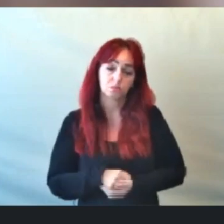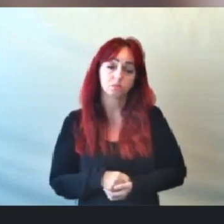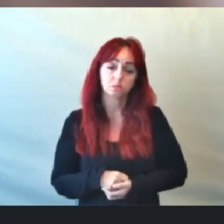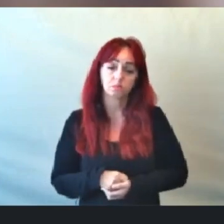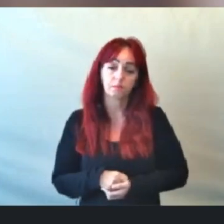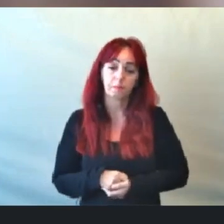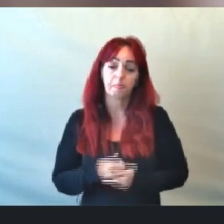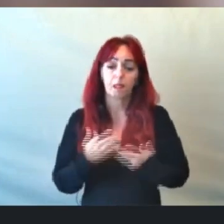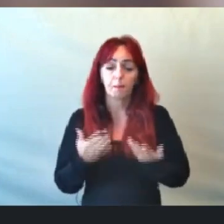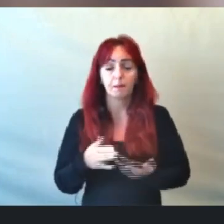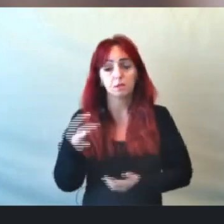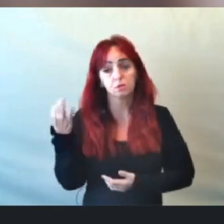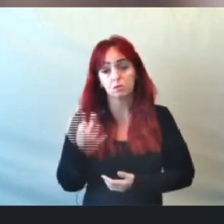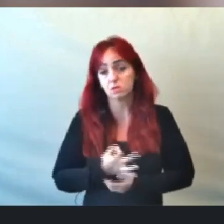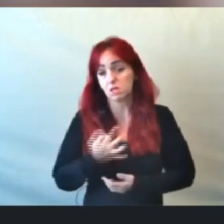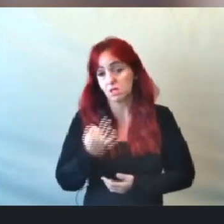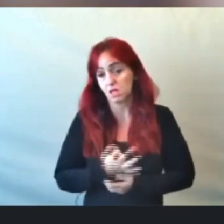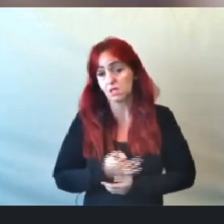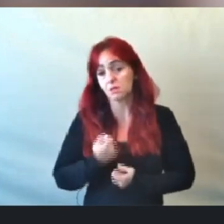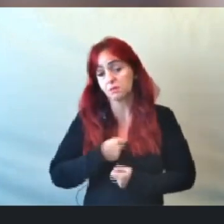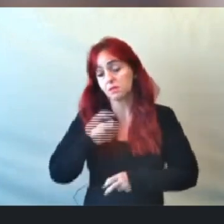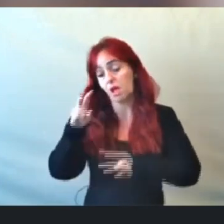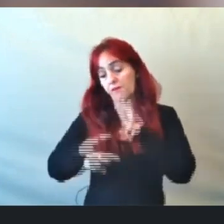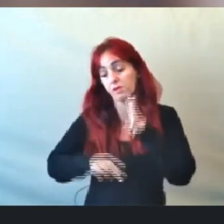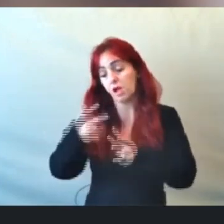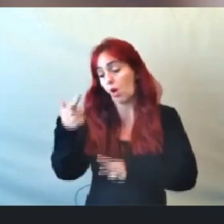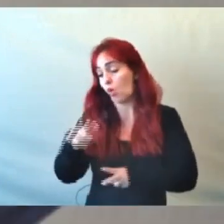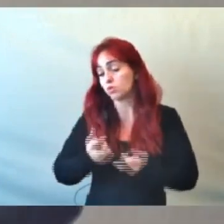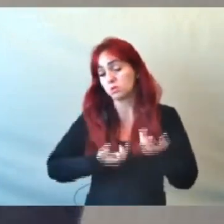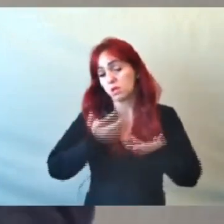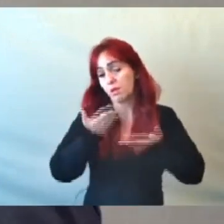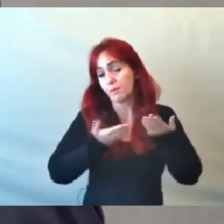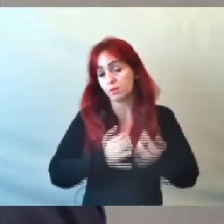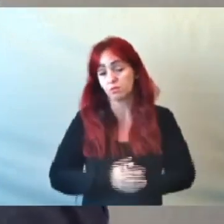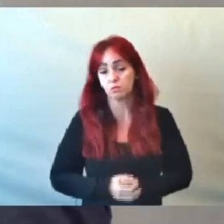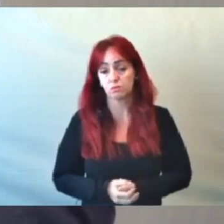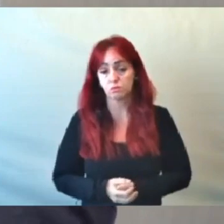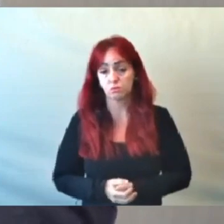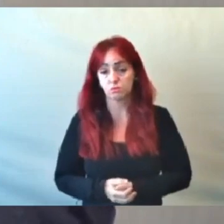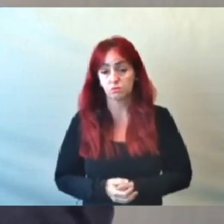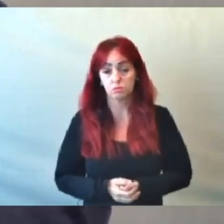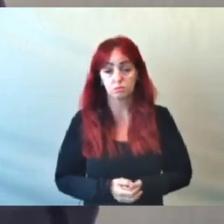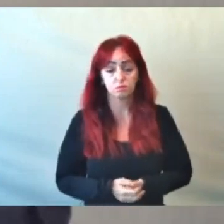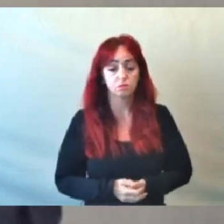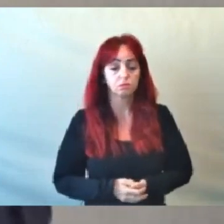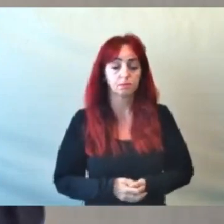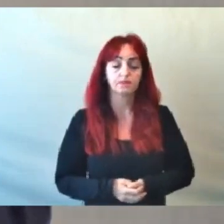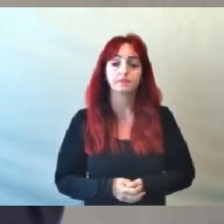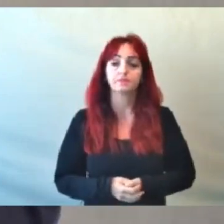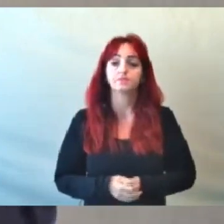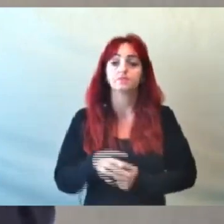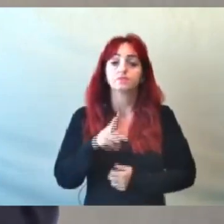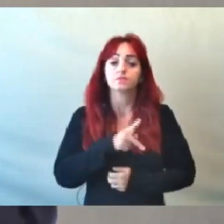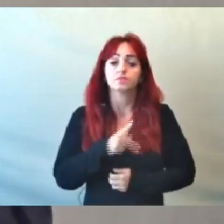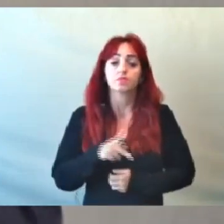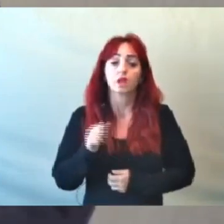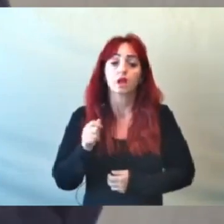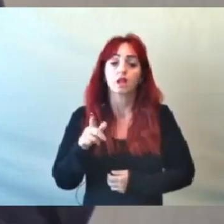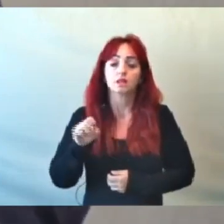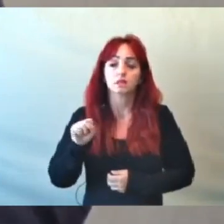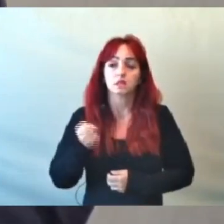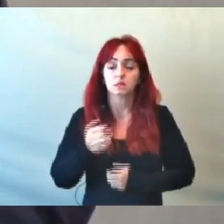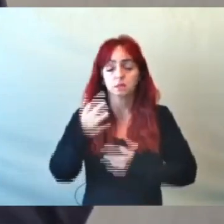ser avaliados outros. Professora Alessandra, muito obrigado pelas confirmações que a senhora nos